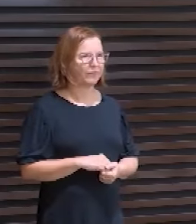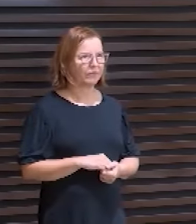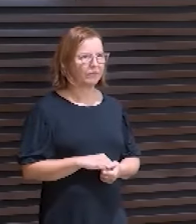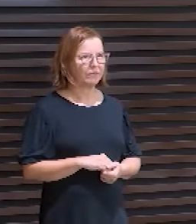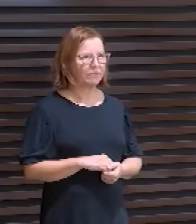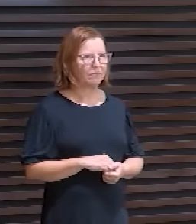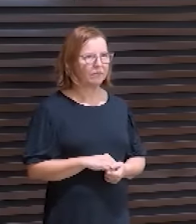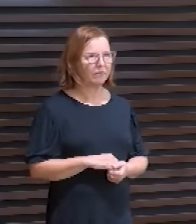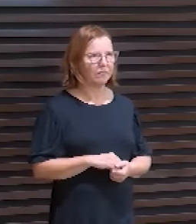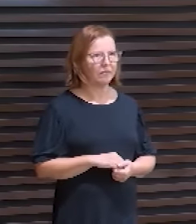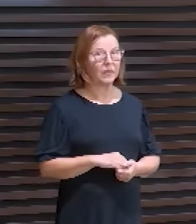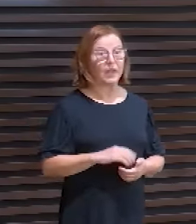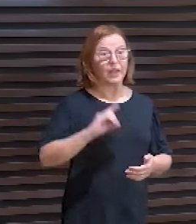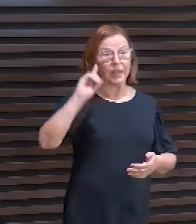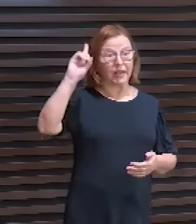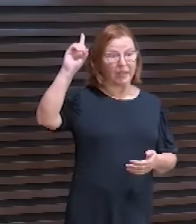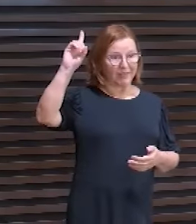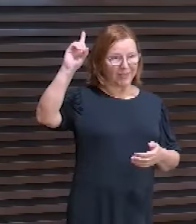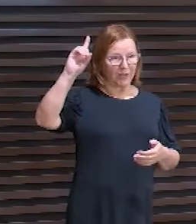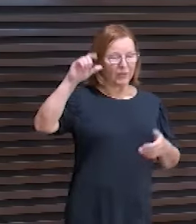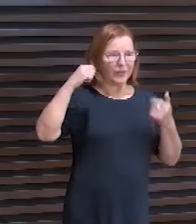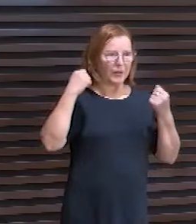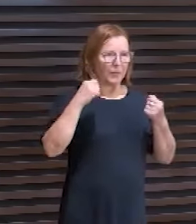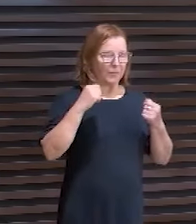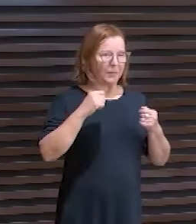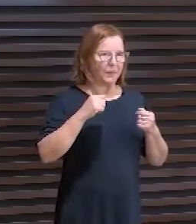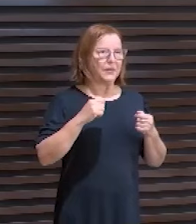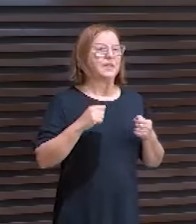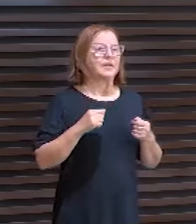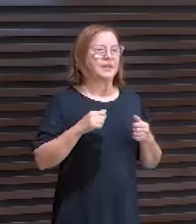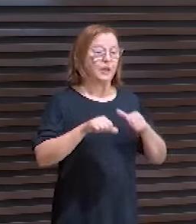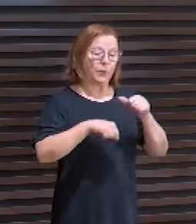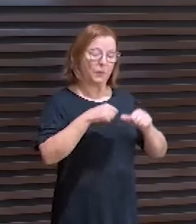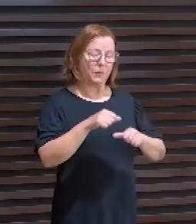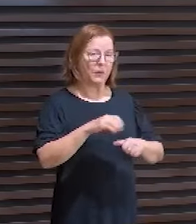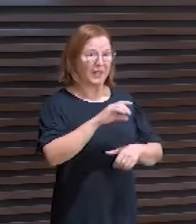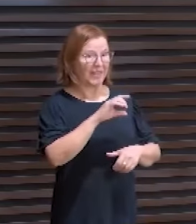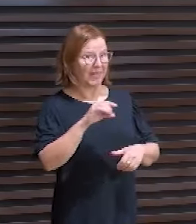gente Deus precisa tratar com cada coração inclusive desses